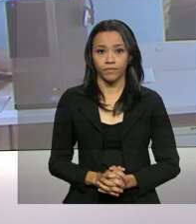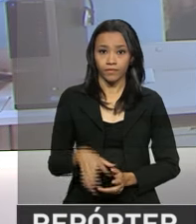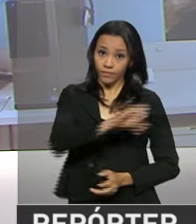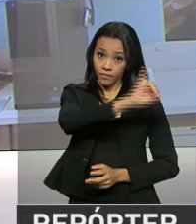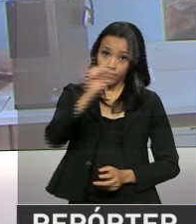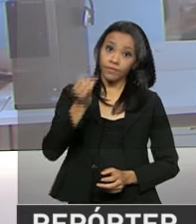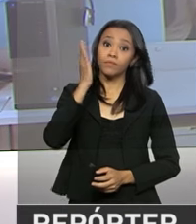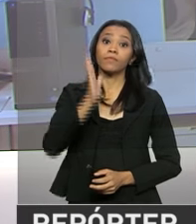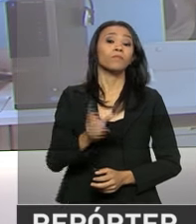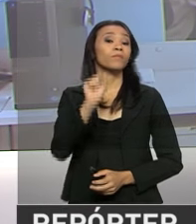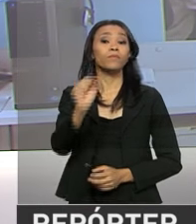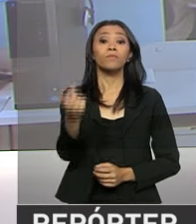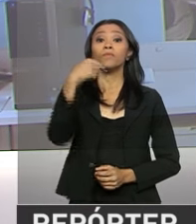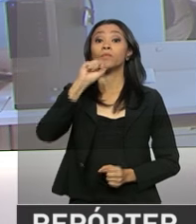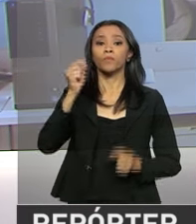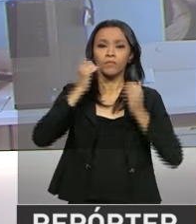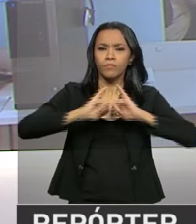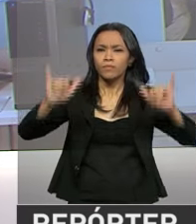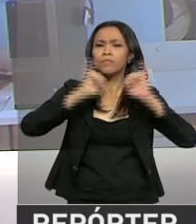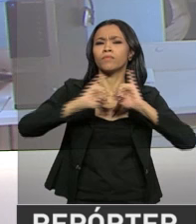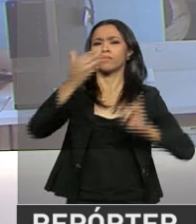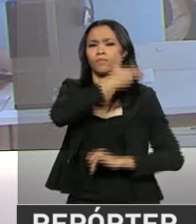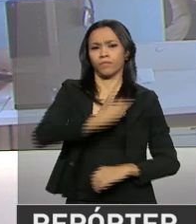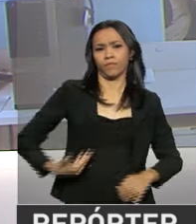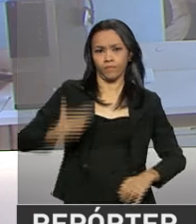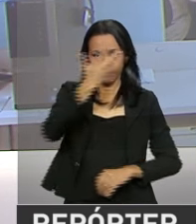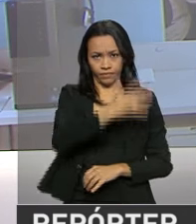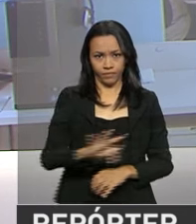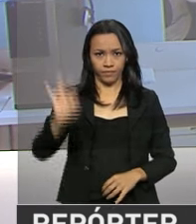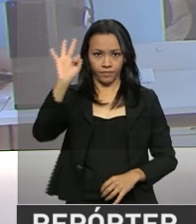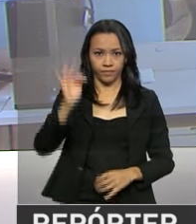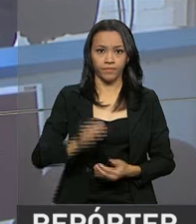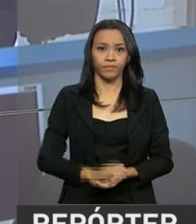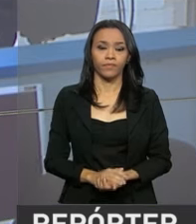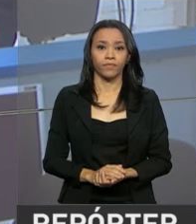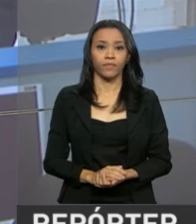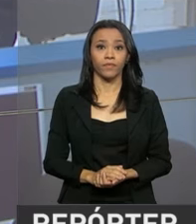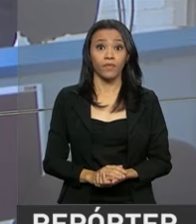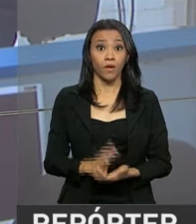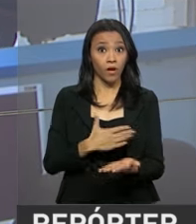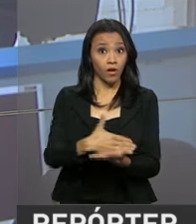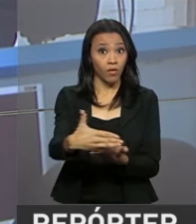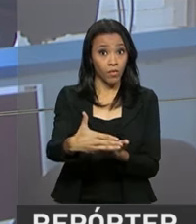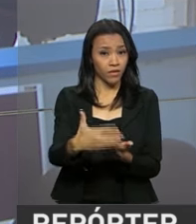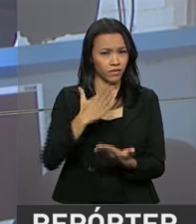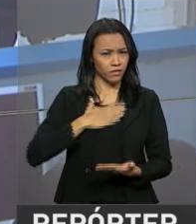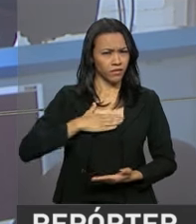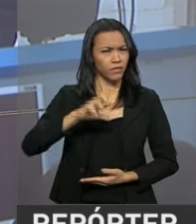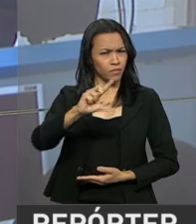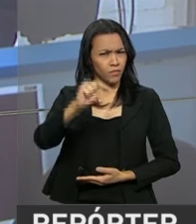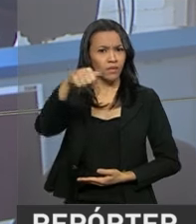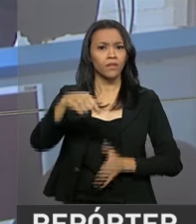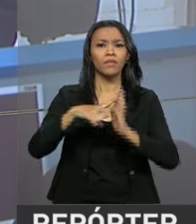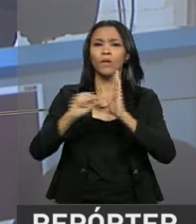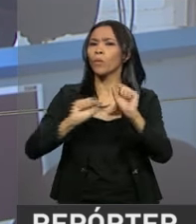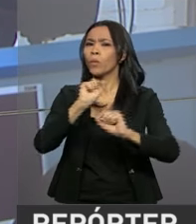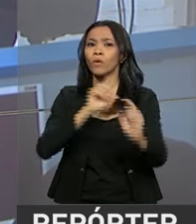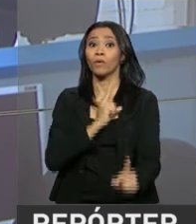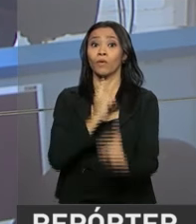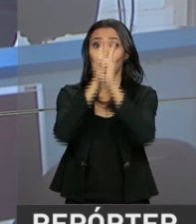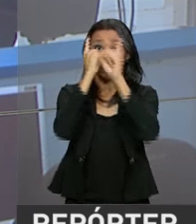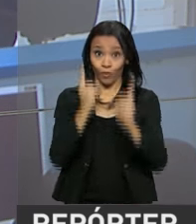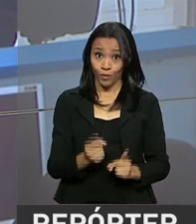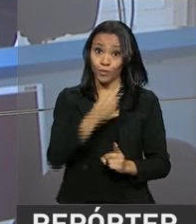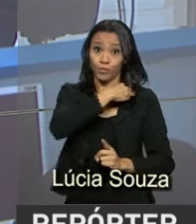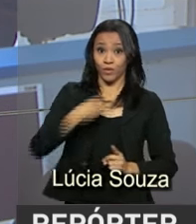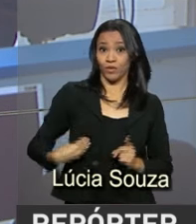Olá, estamos de volta com o repórter NBR e as notícias do governo federal. Começa daqui a pouco aqui em Brasília um encontro entre